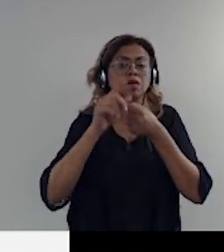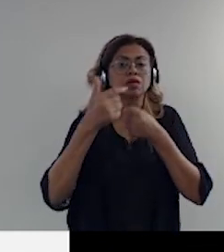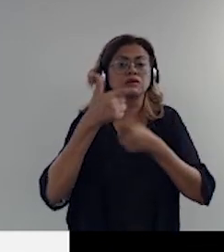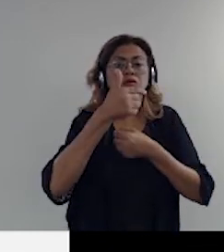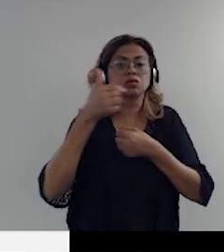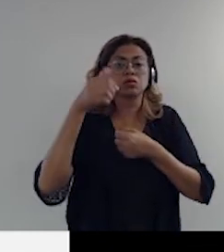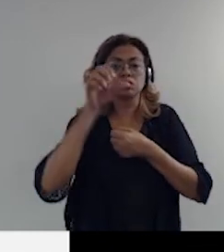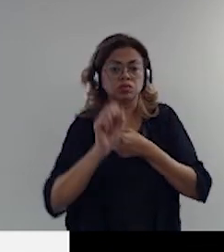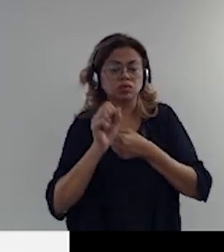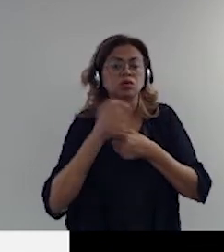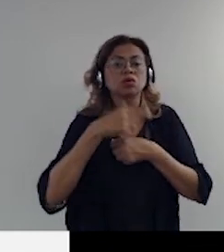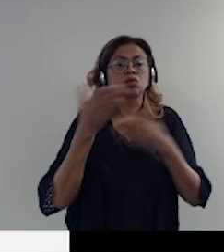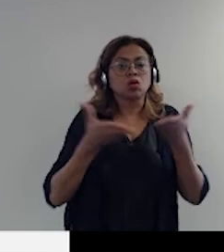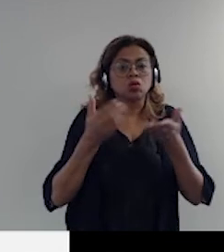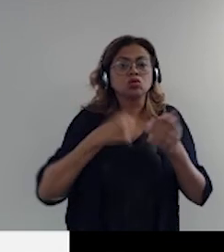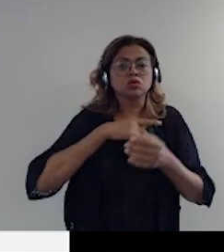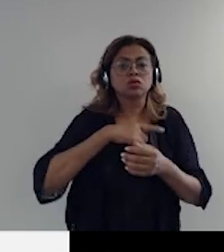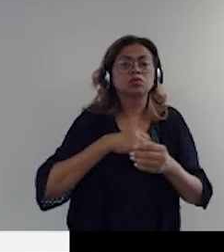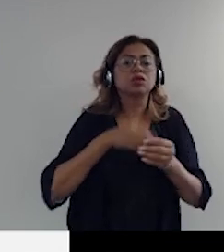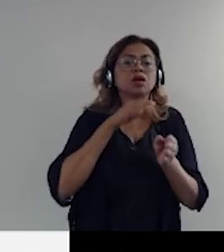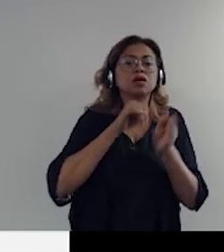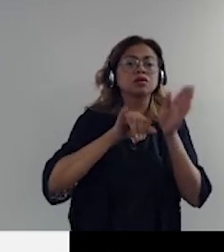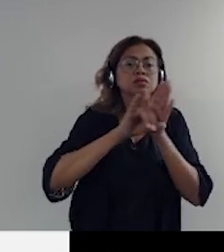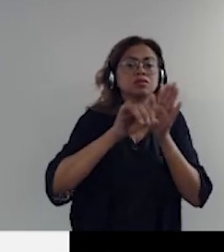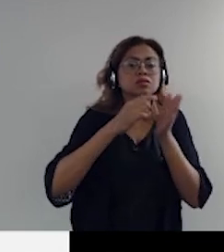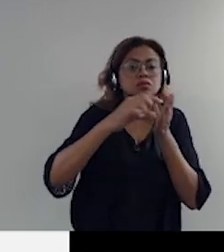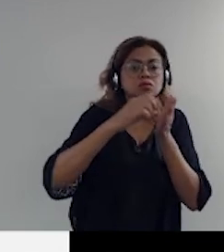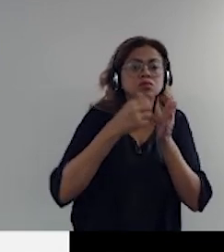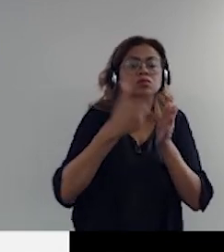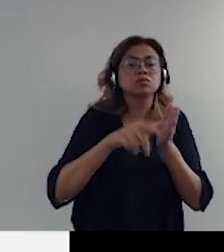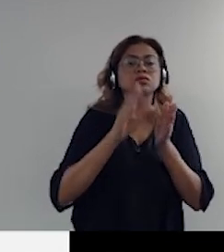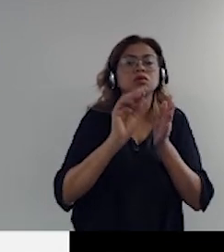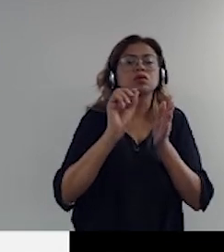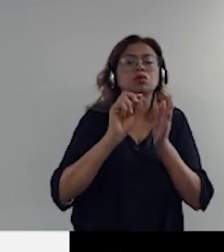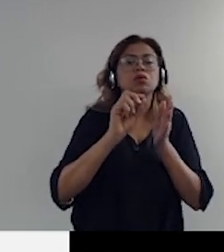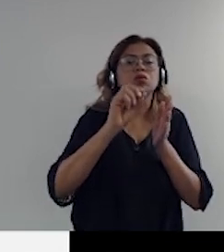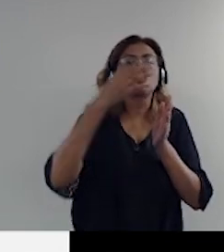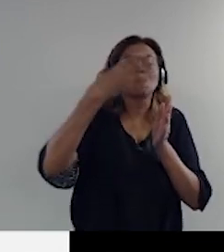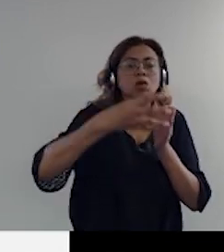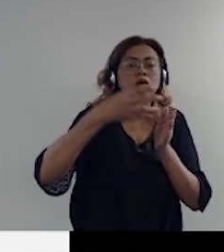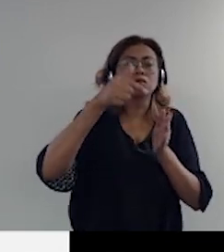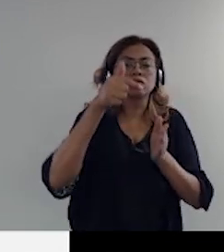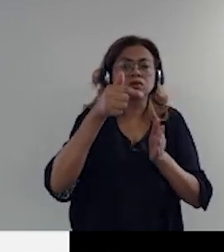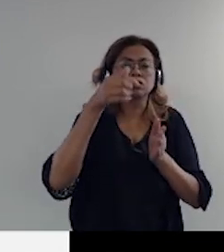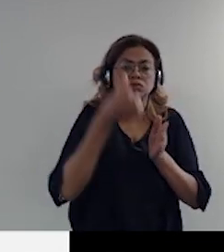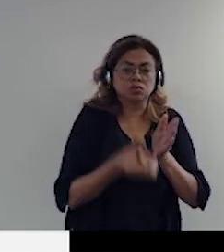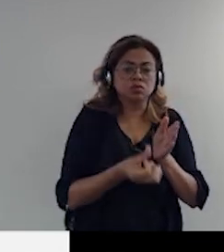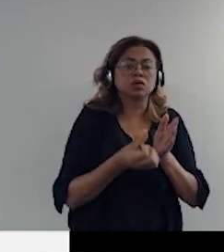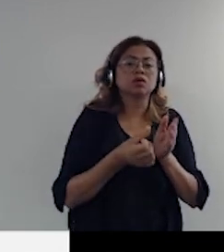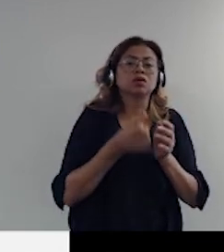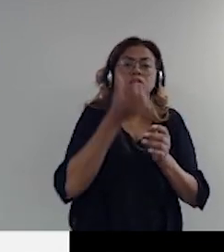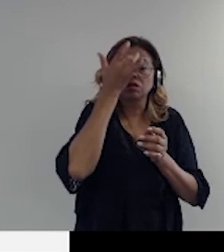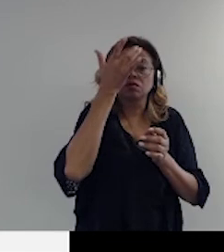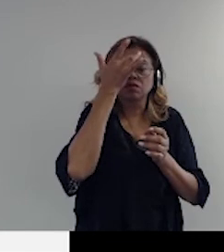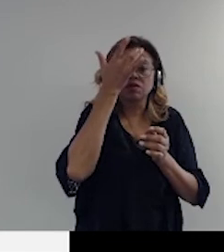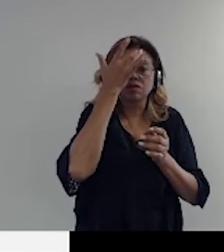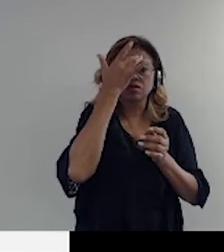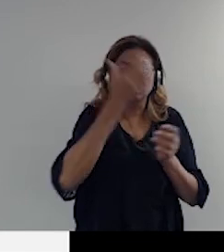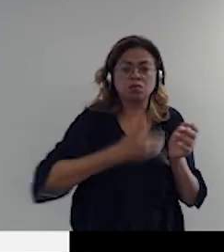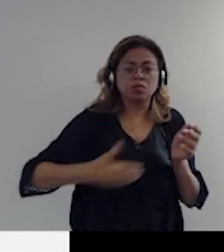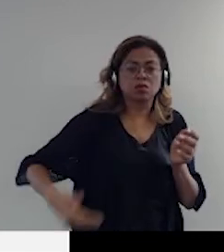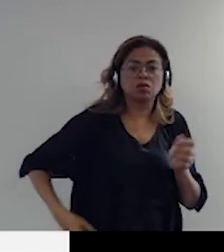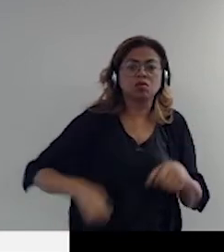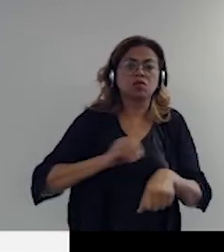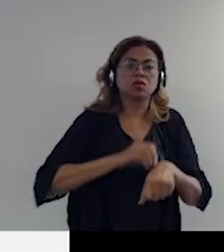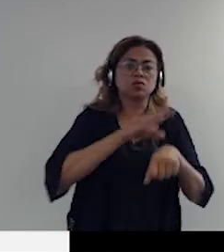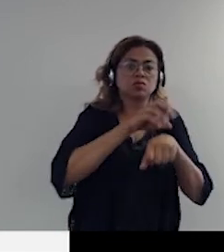que é a Instrução 476, que facilita a distribuição pública de valores mobiliários.